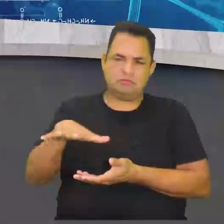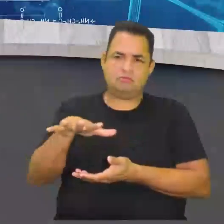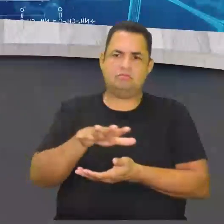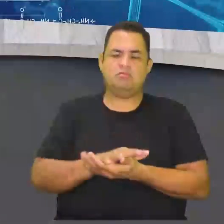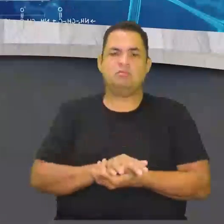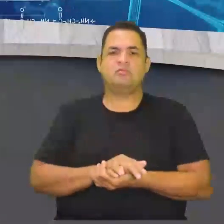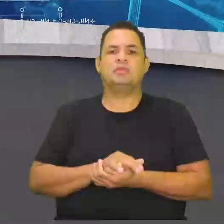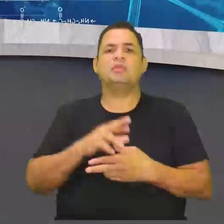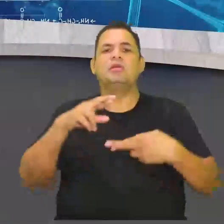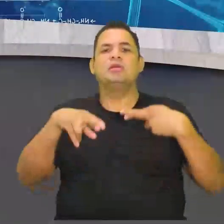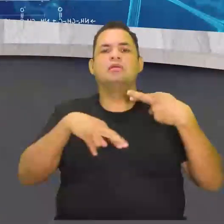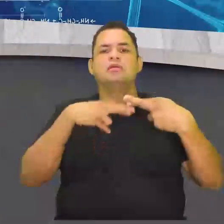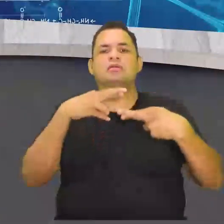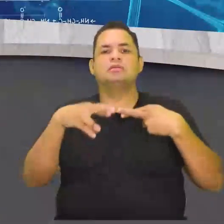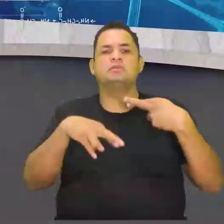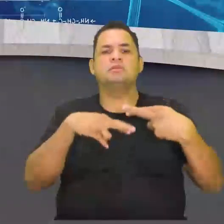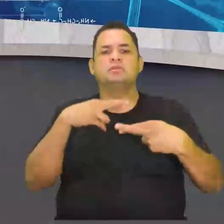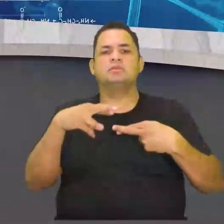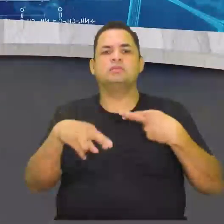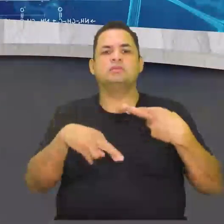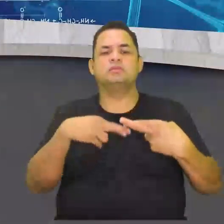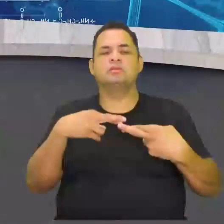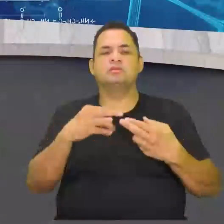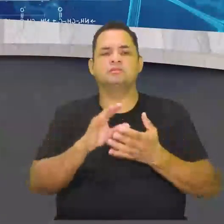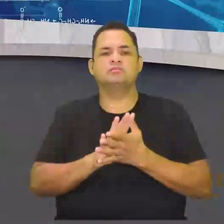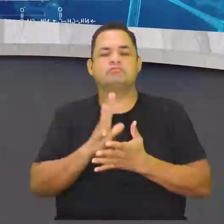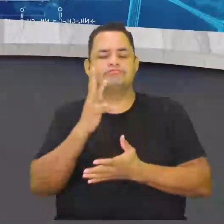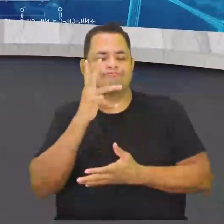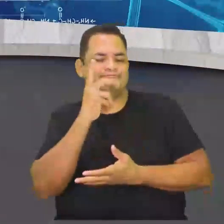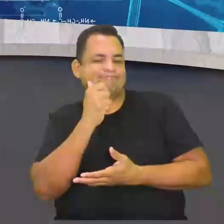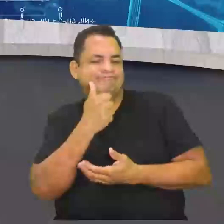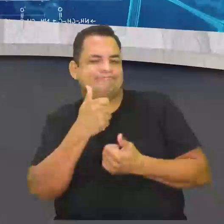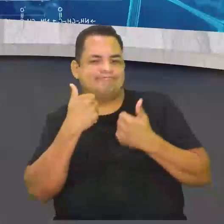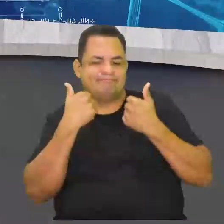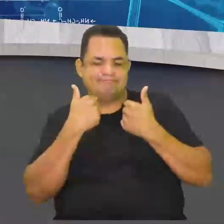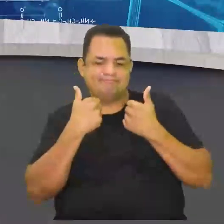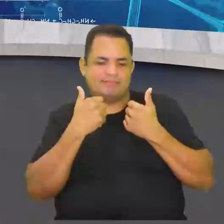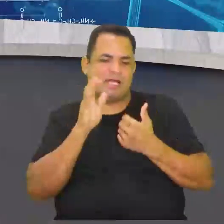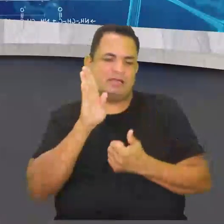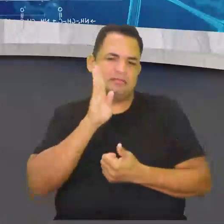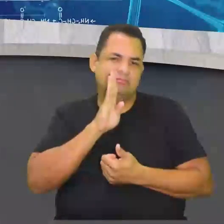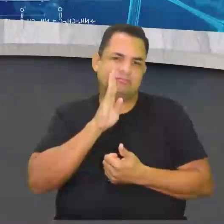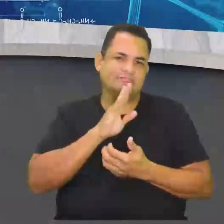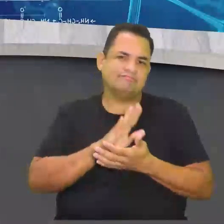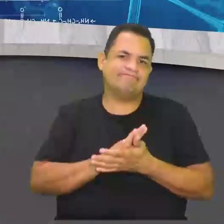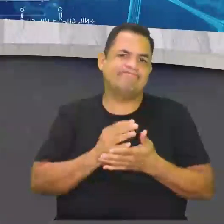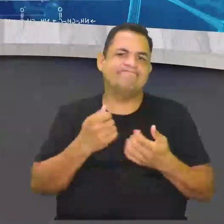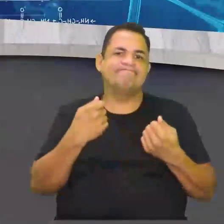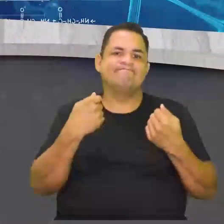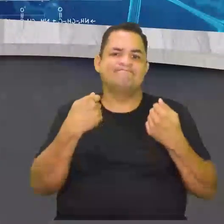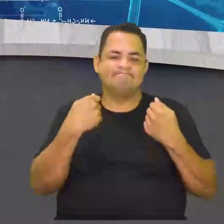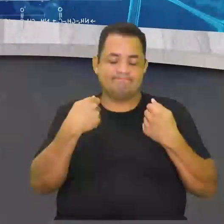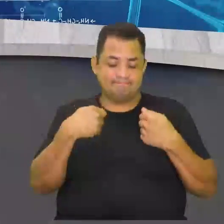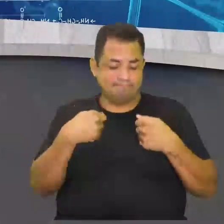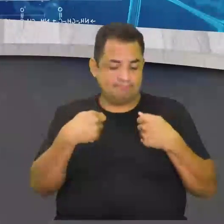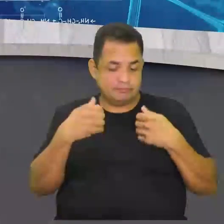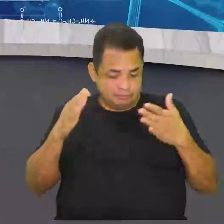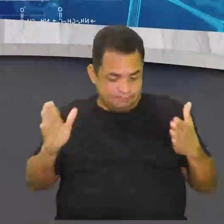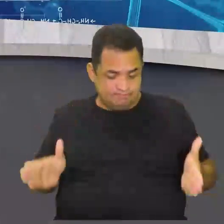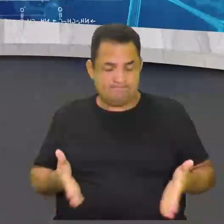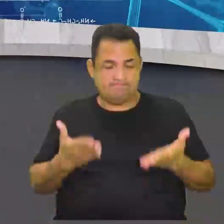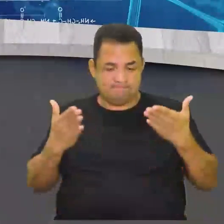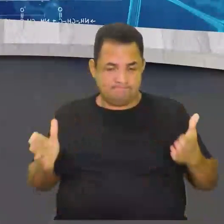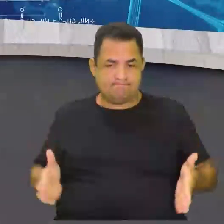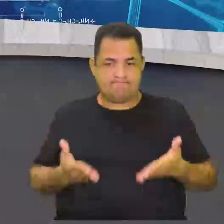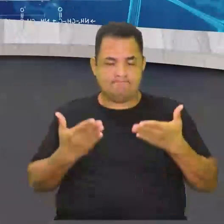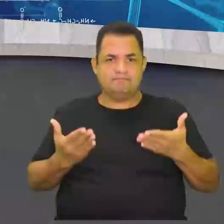a reciclagem? A reciclagem é uma coisa muito bonita, muito bacana, e eu acho que ela deve ser incentivada